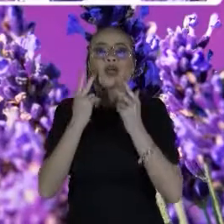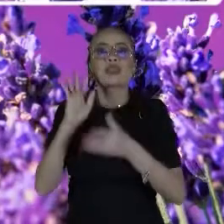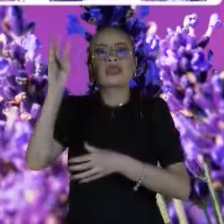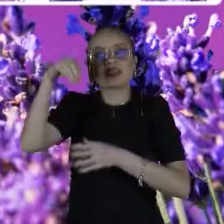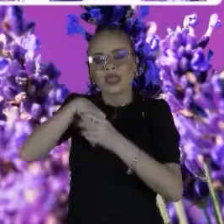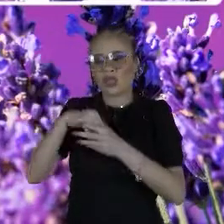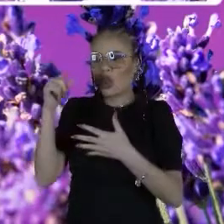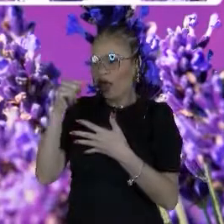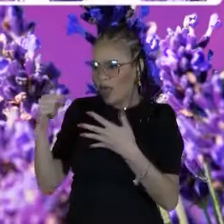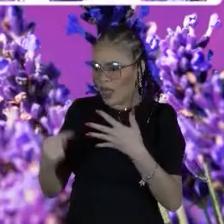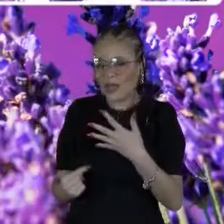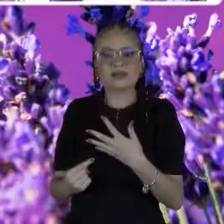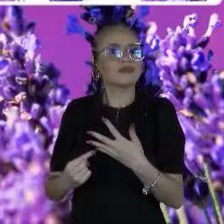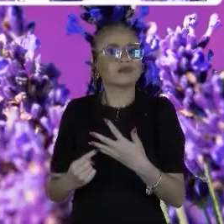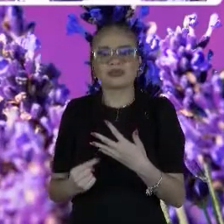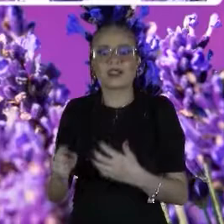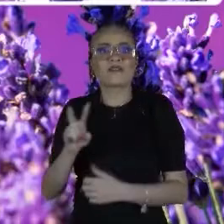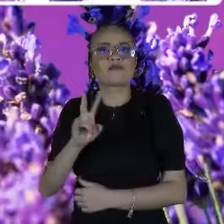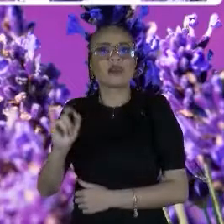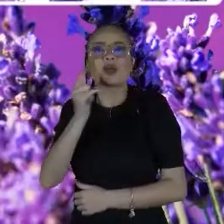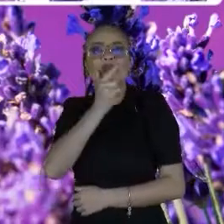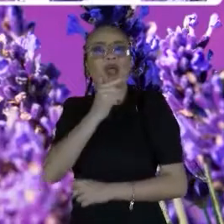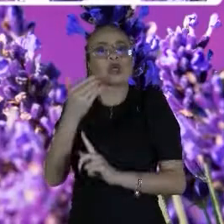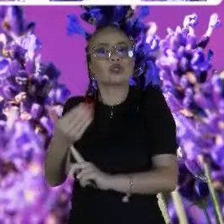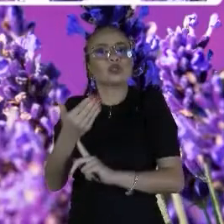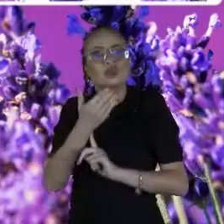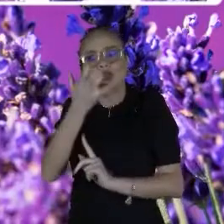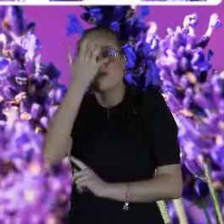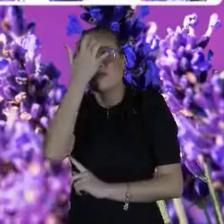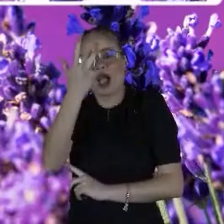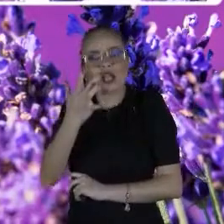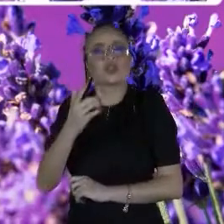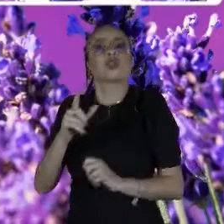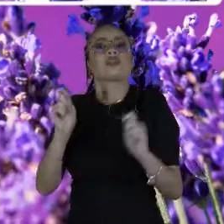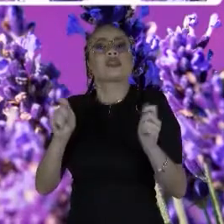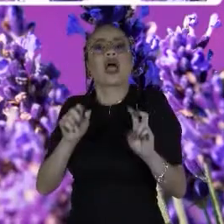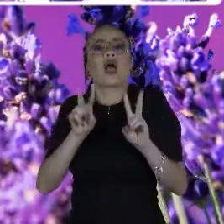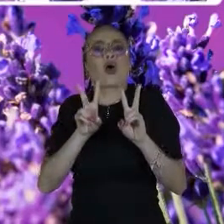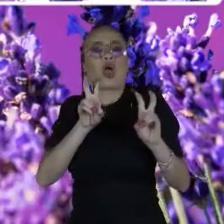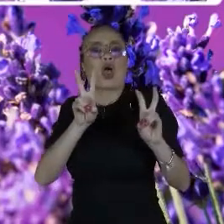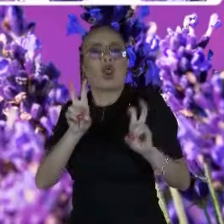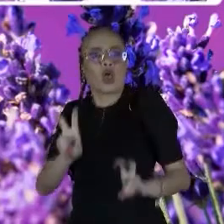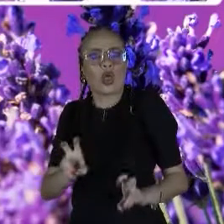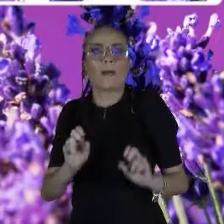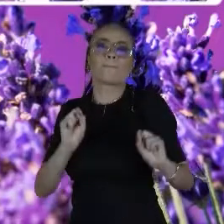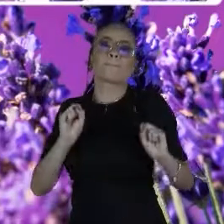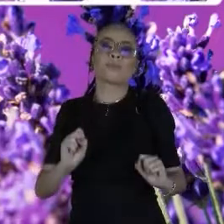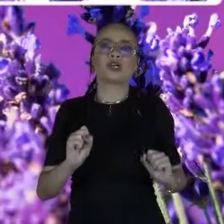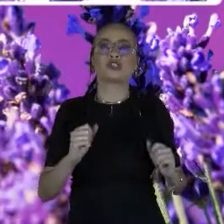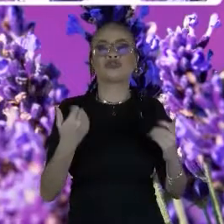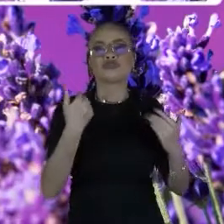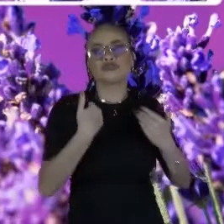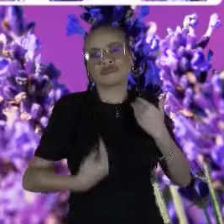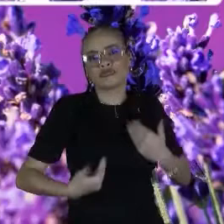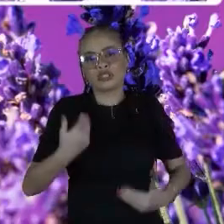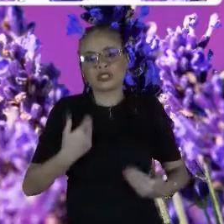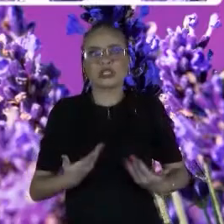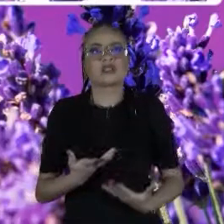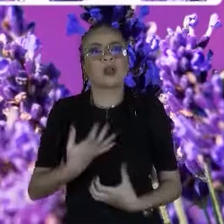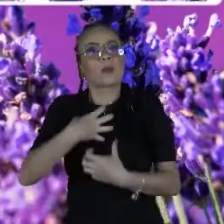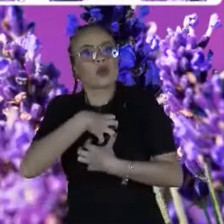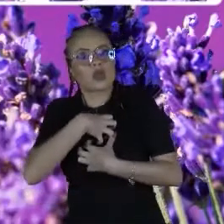compostos que conseguem atuar como eu falei agora em várias questões tanto na parte física como